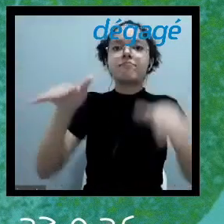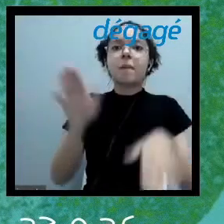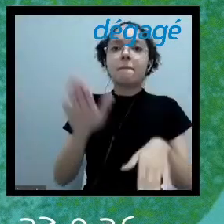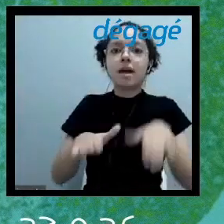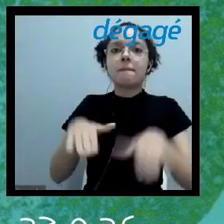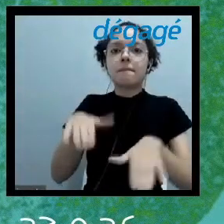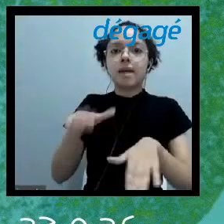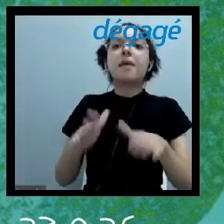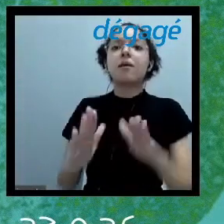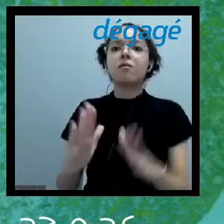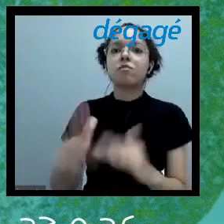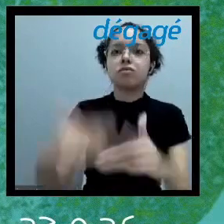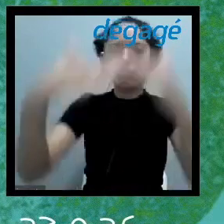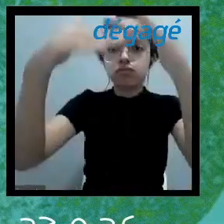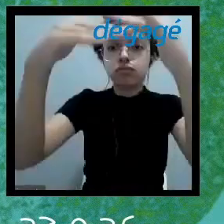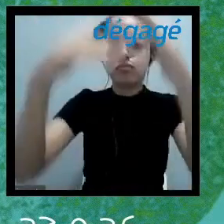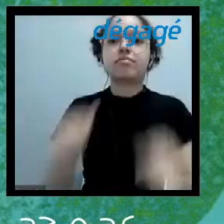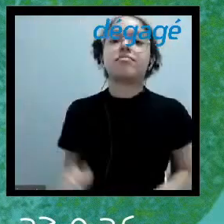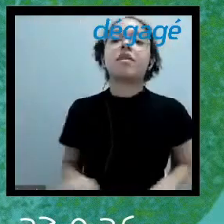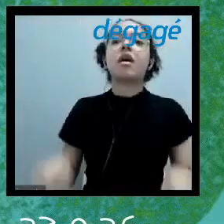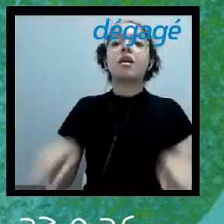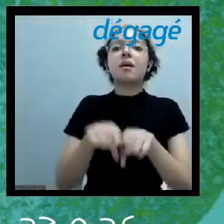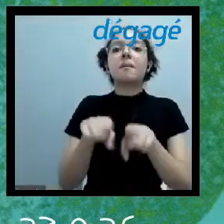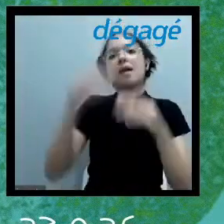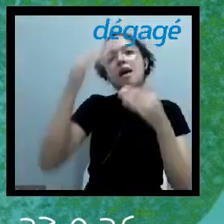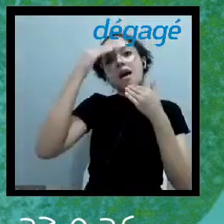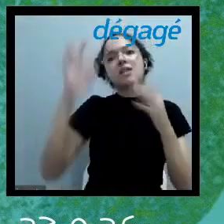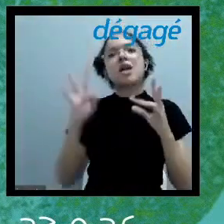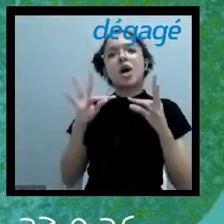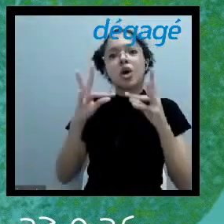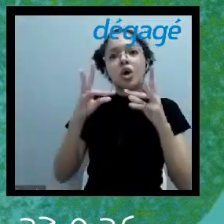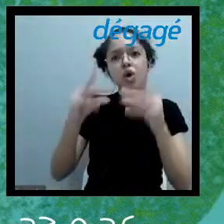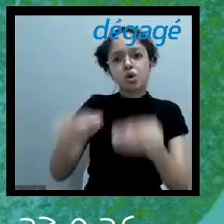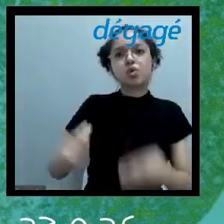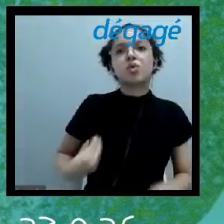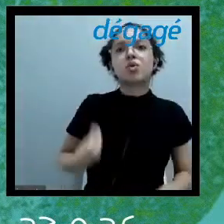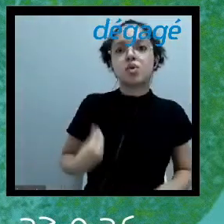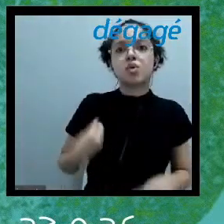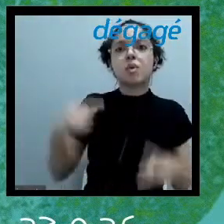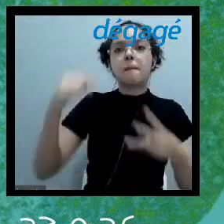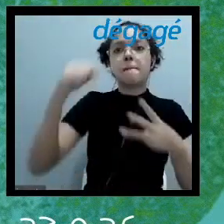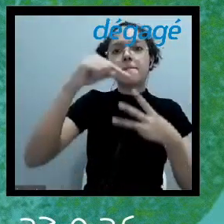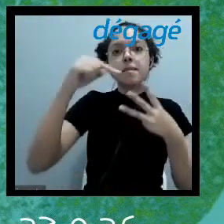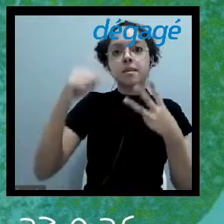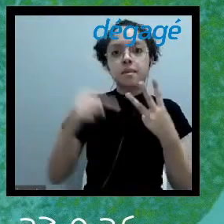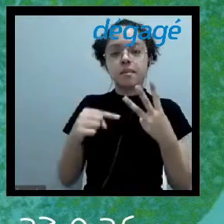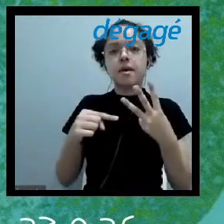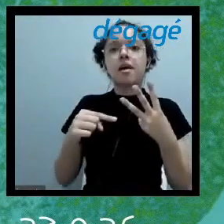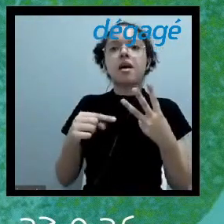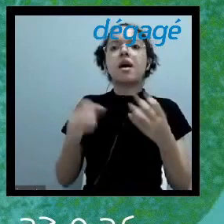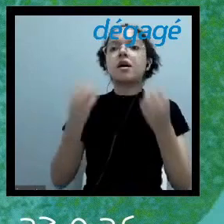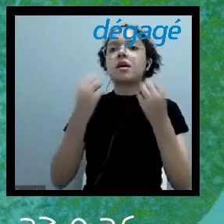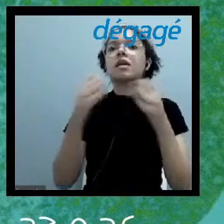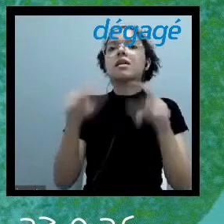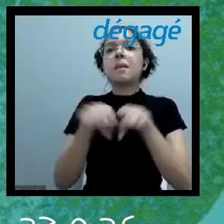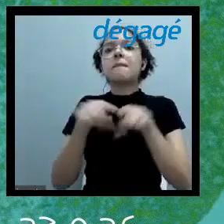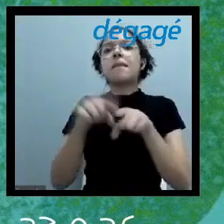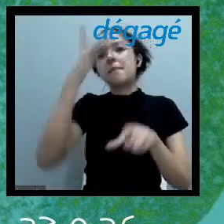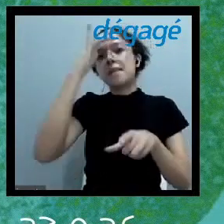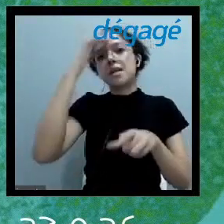né? Então, quero agradecer a todos que estiveram conosco, nos vendo, nos ouvindo, perguntando,